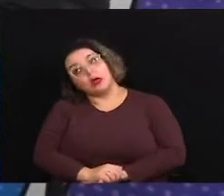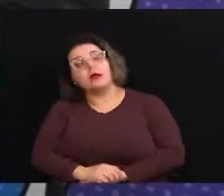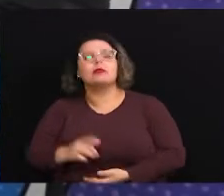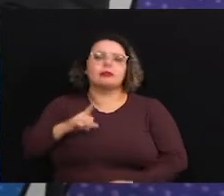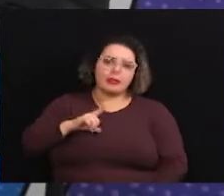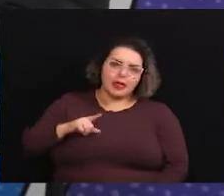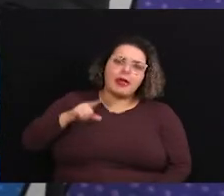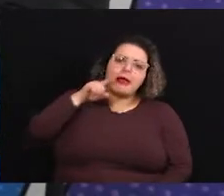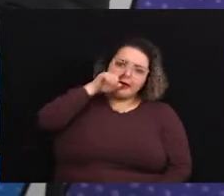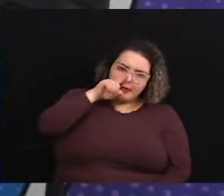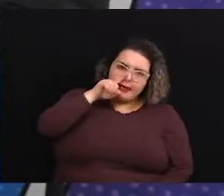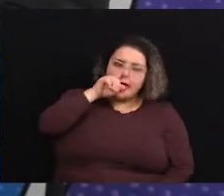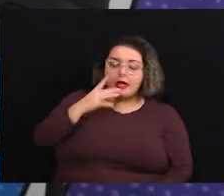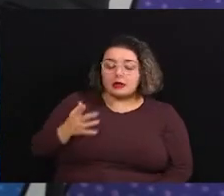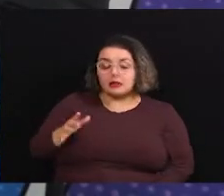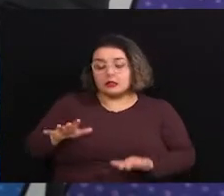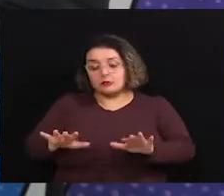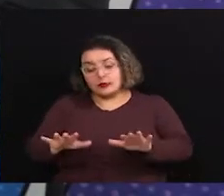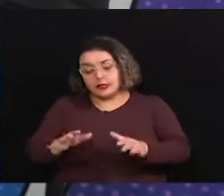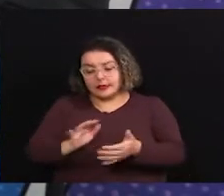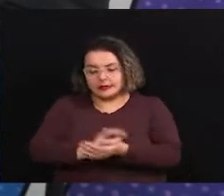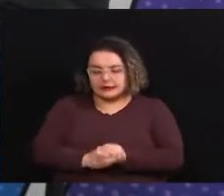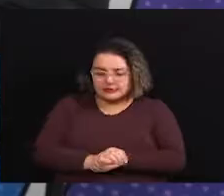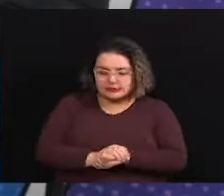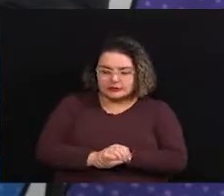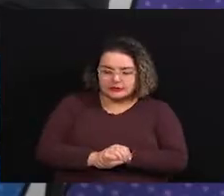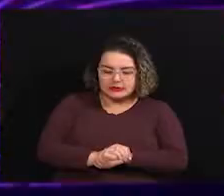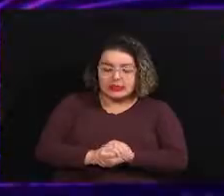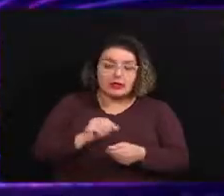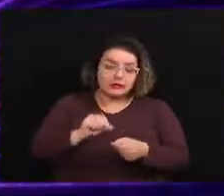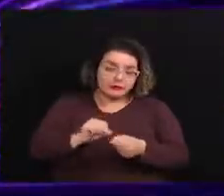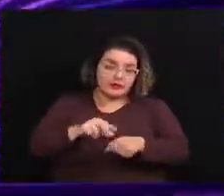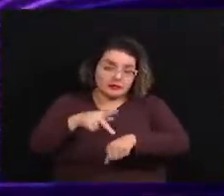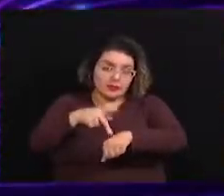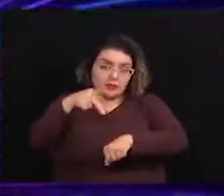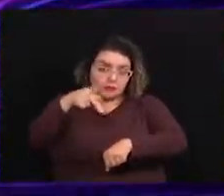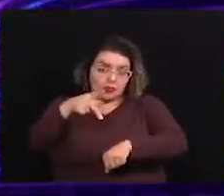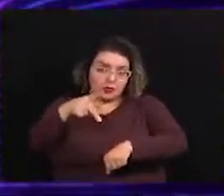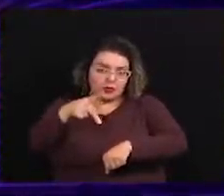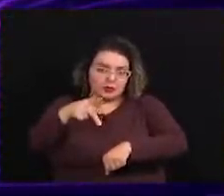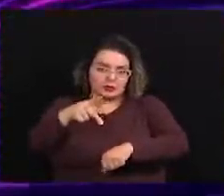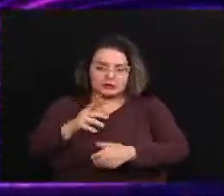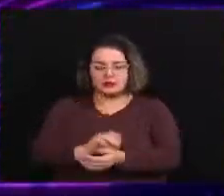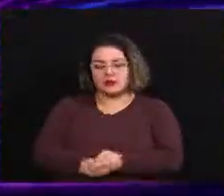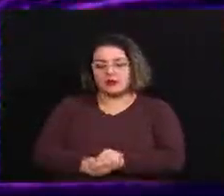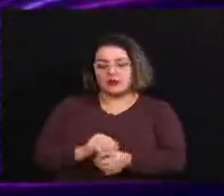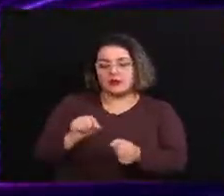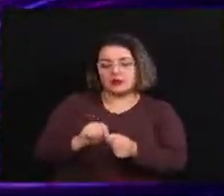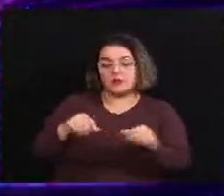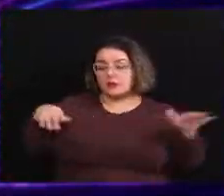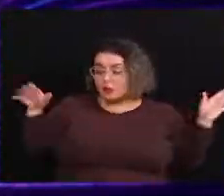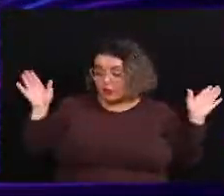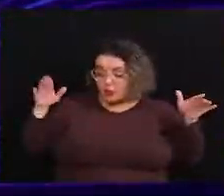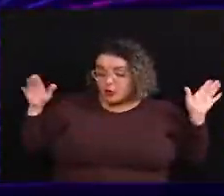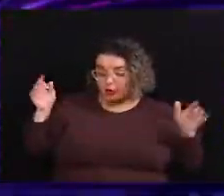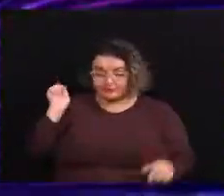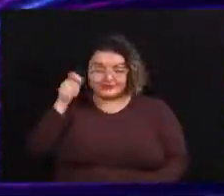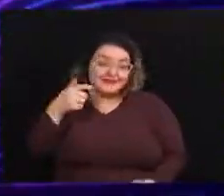Realmente existe esse perigo, mas eu fiz, na verdade, a minha pós-graduação em contos de